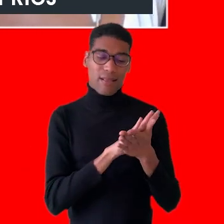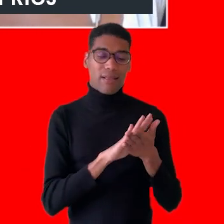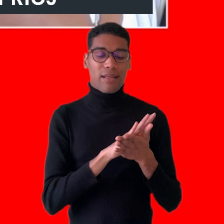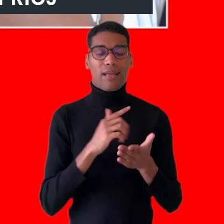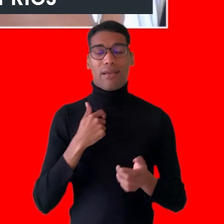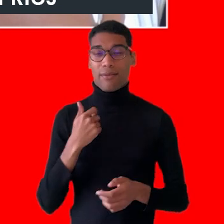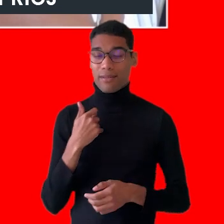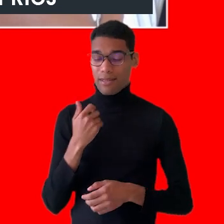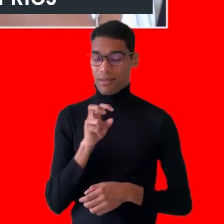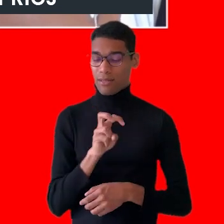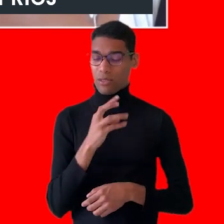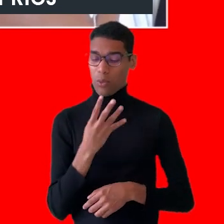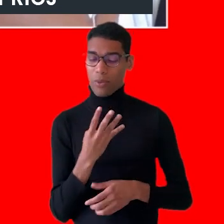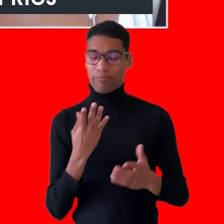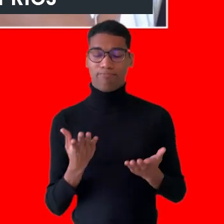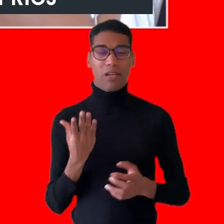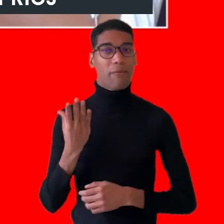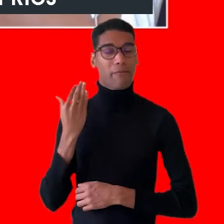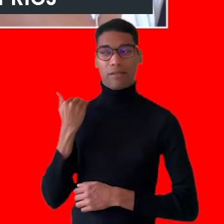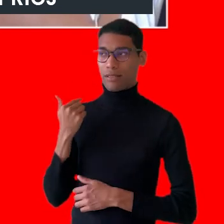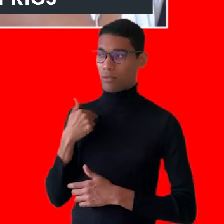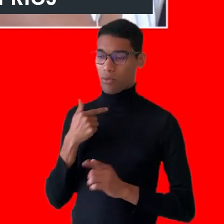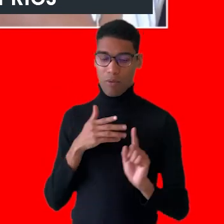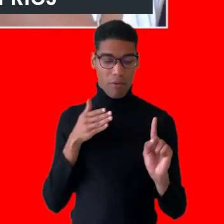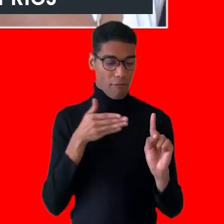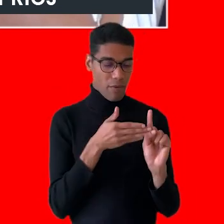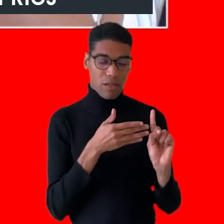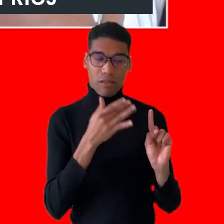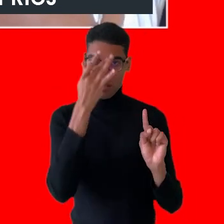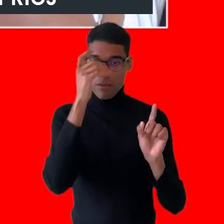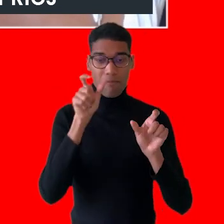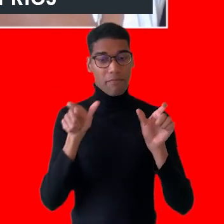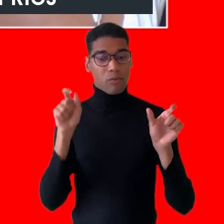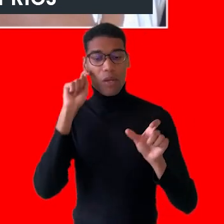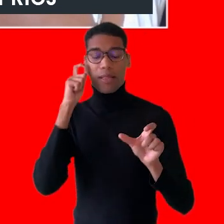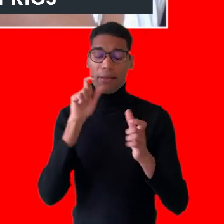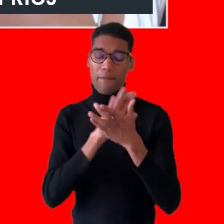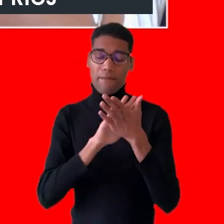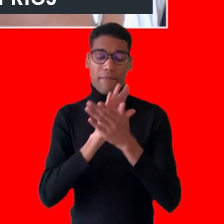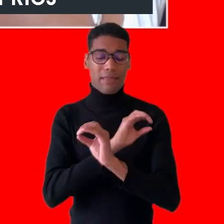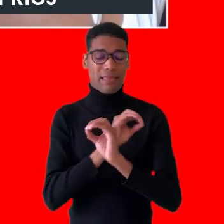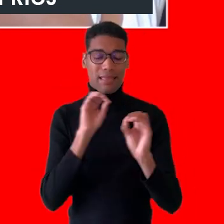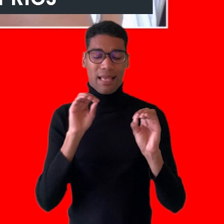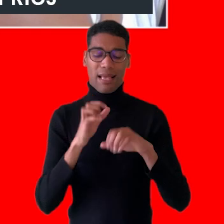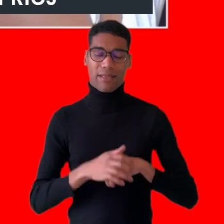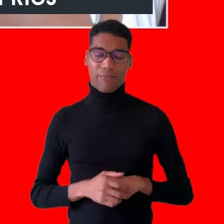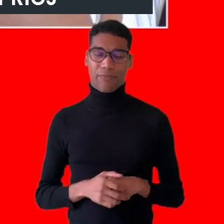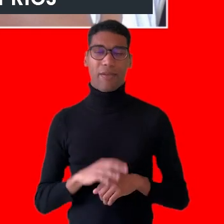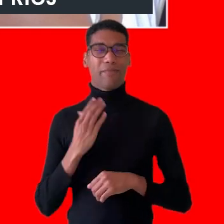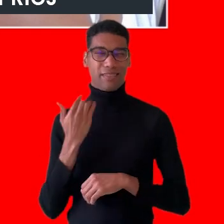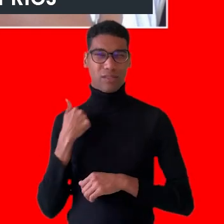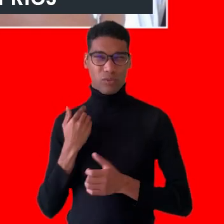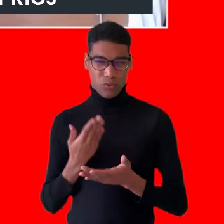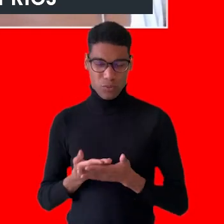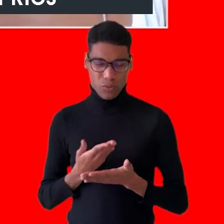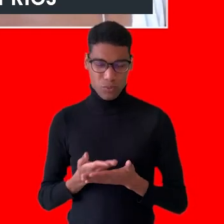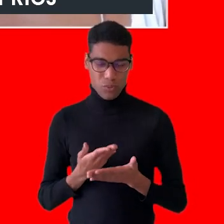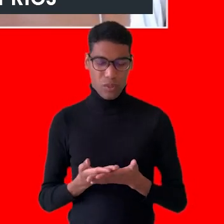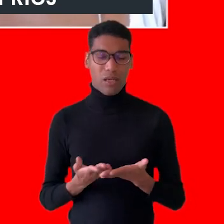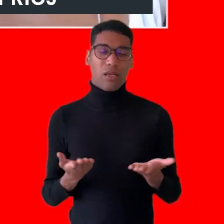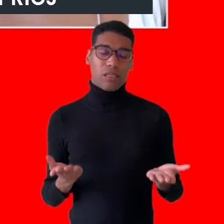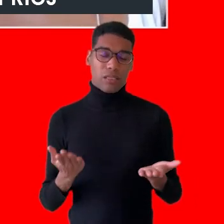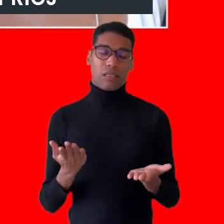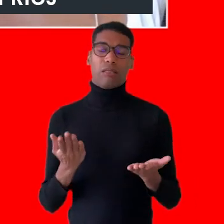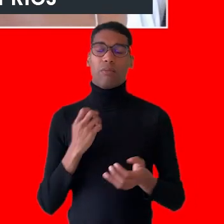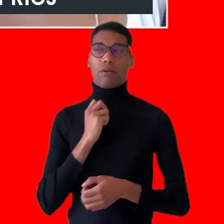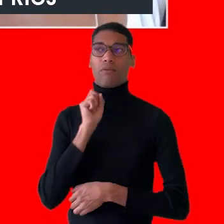tenho 54 anos, então eu não tinha referência de escritores negros naquela época, na época que eu estudava. Então, eu